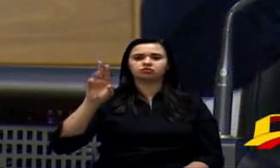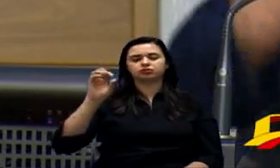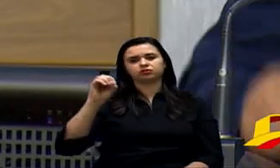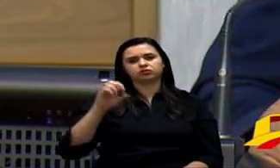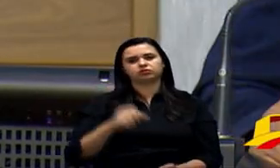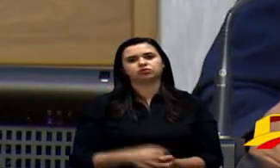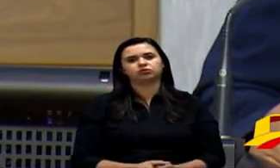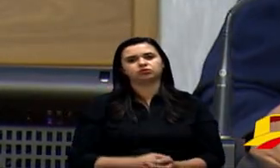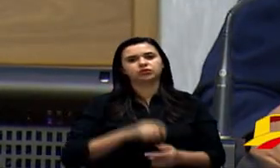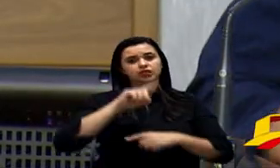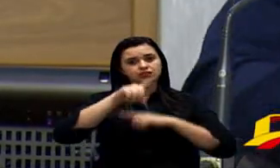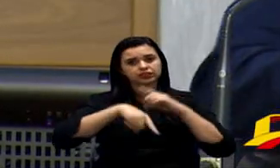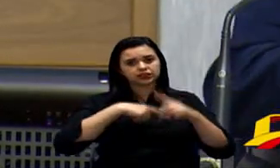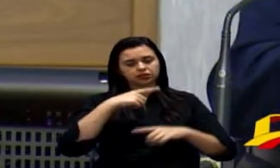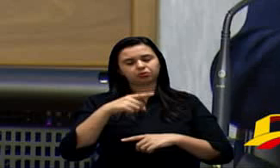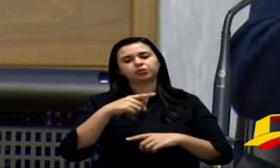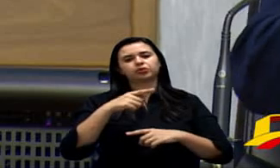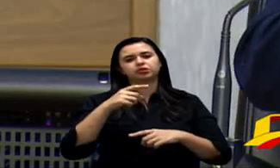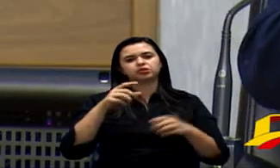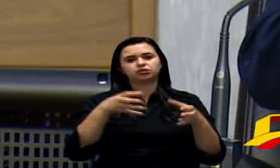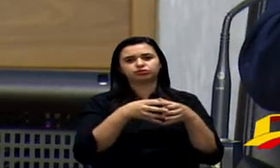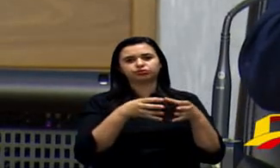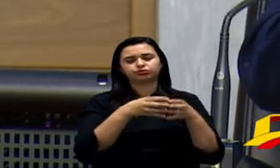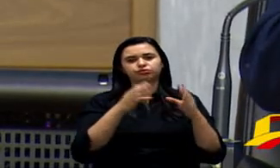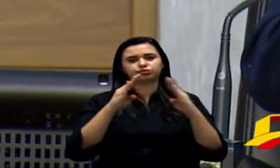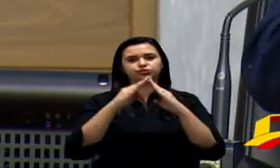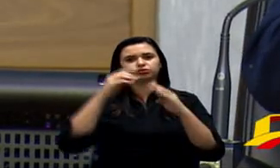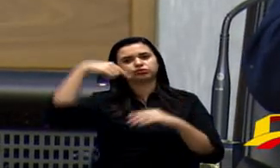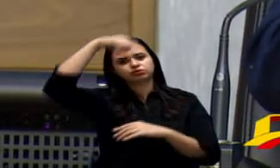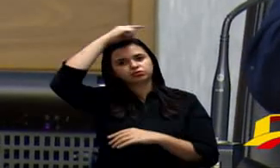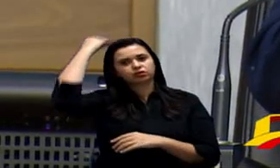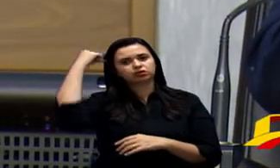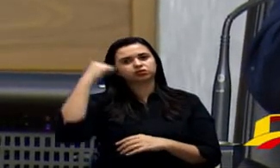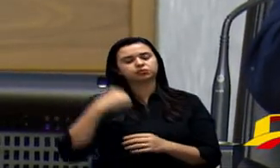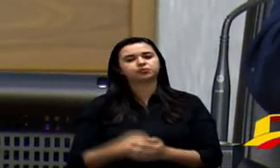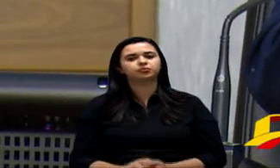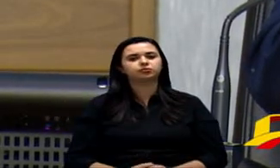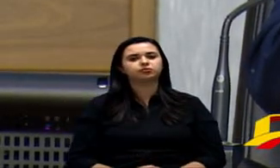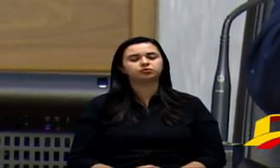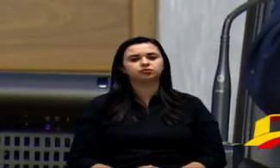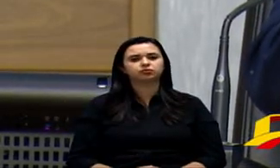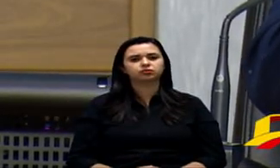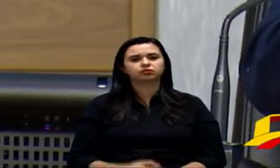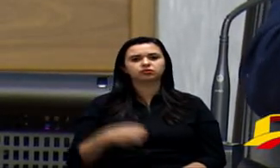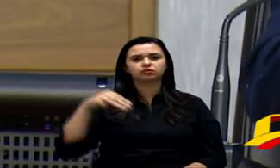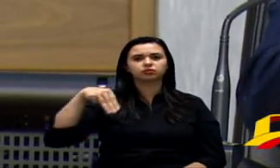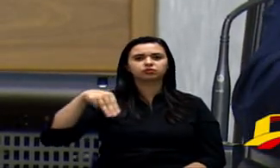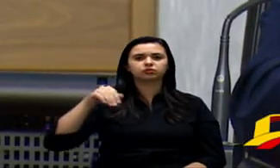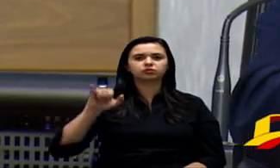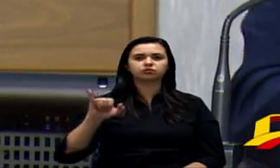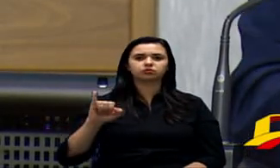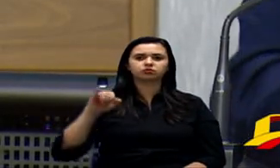ouvir o pessoal do santuário, tá? Minoro, qual que é o Minoro? Oi?